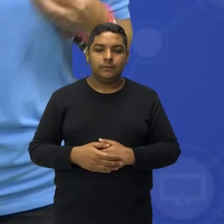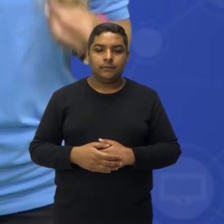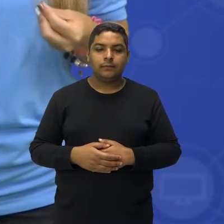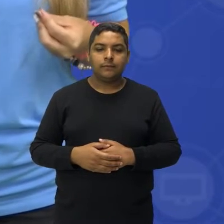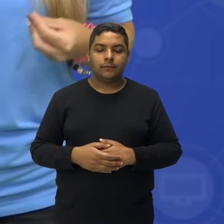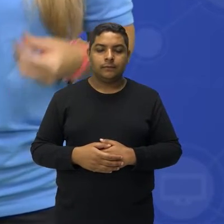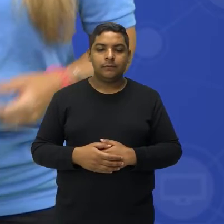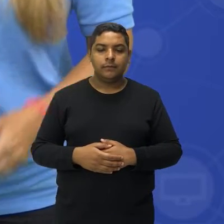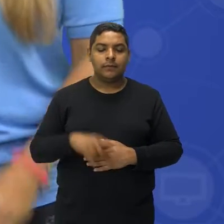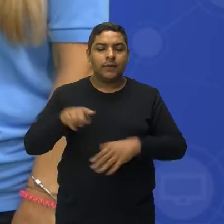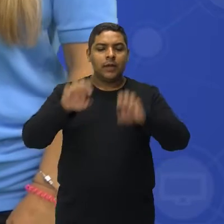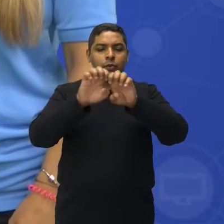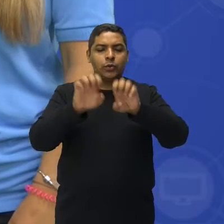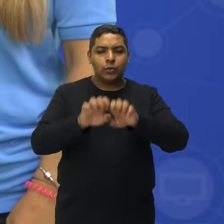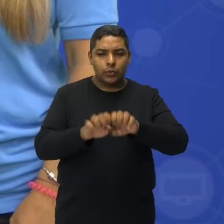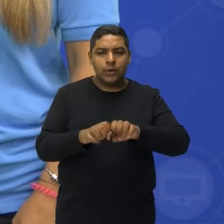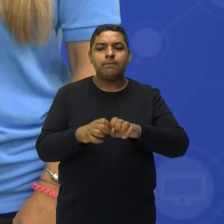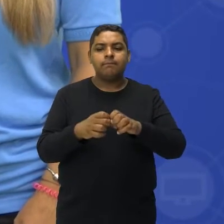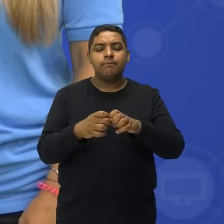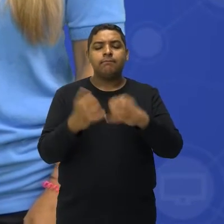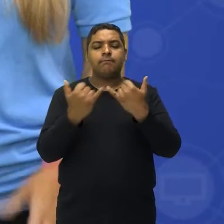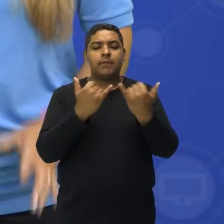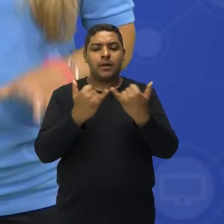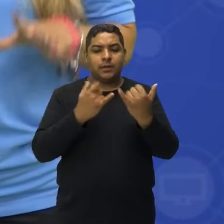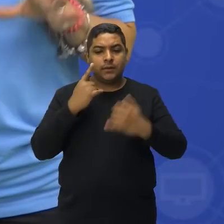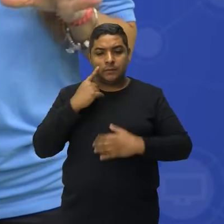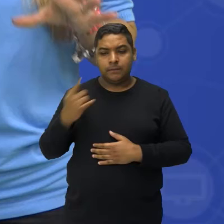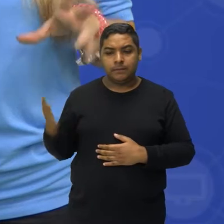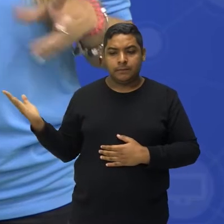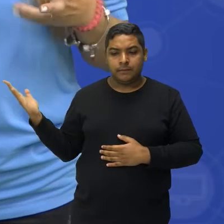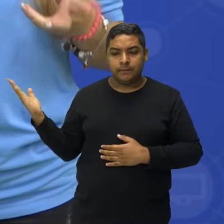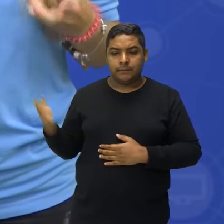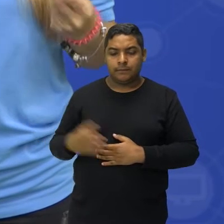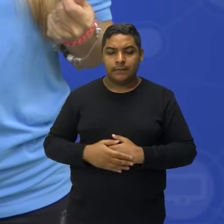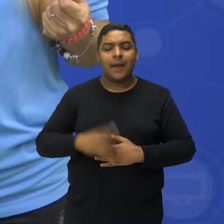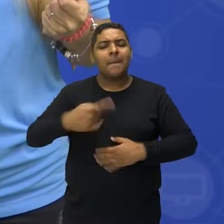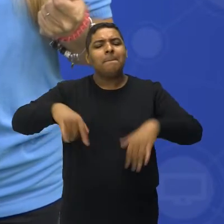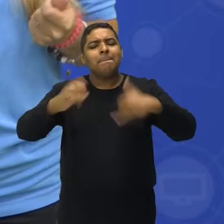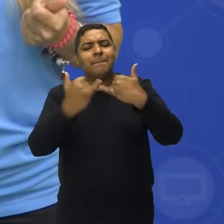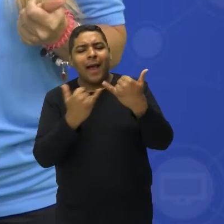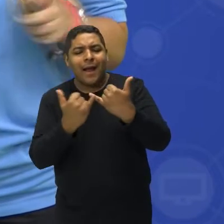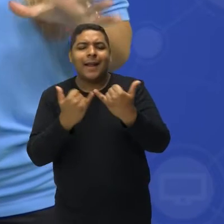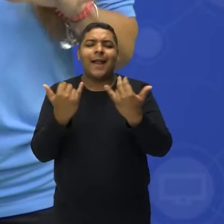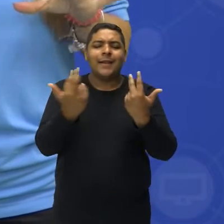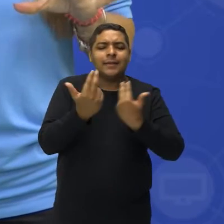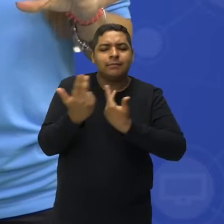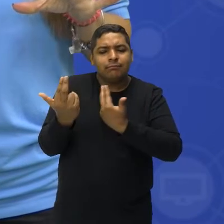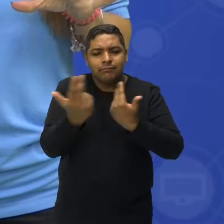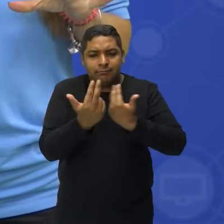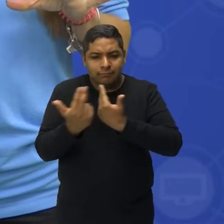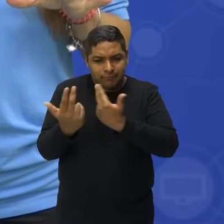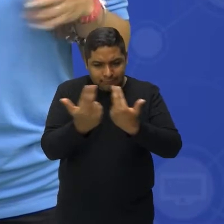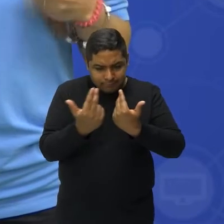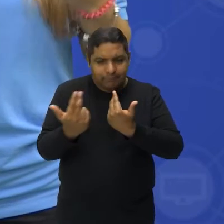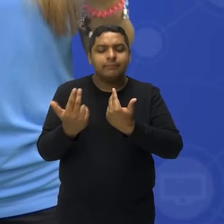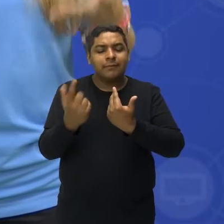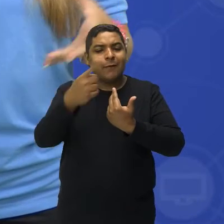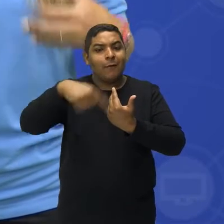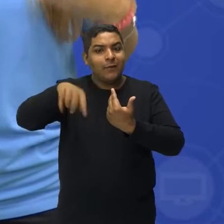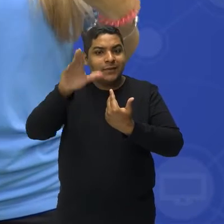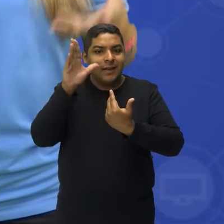quero que vocês observem, e além de observar que elas parecem iguais, né, eu acho que é o que vocês